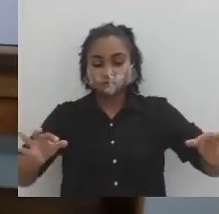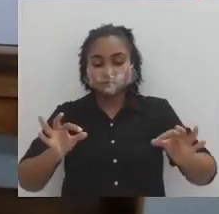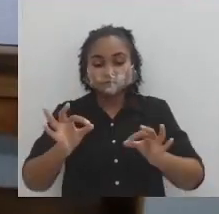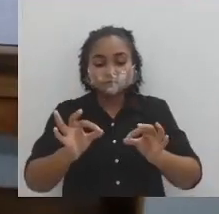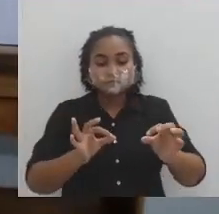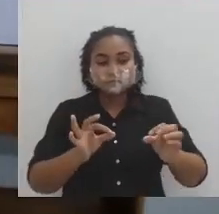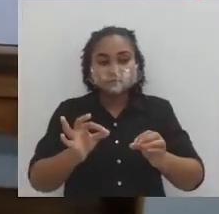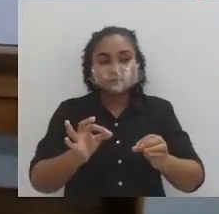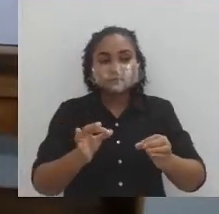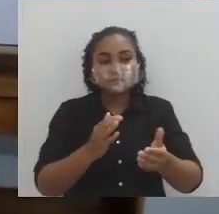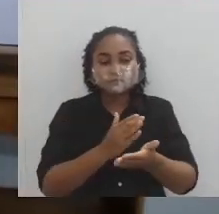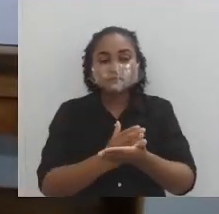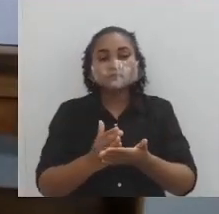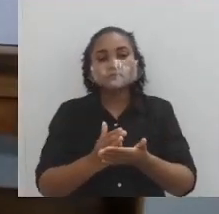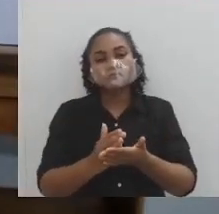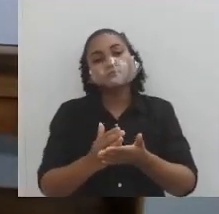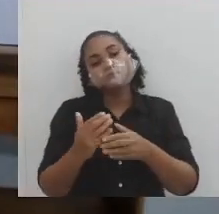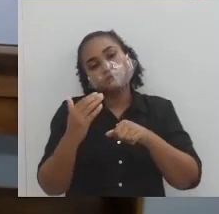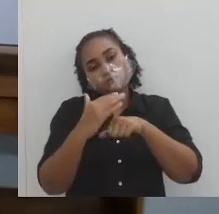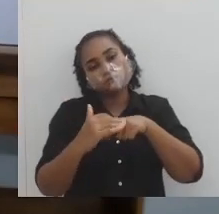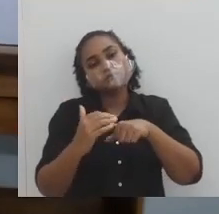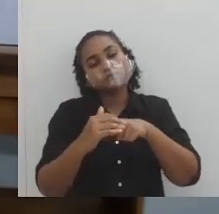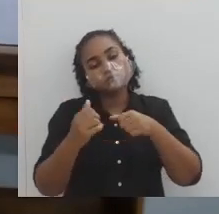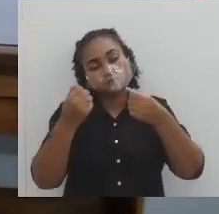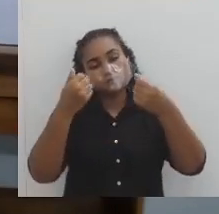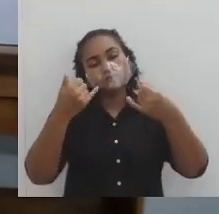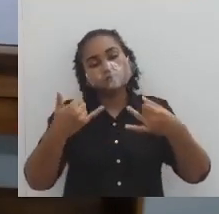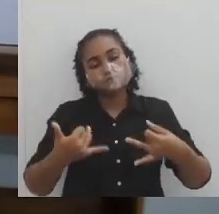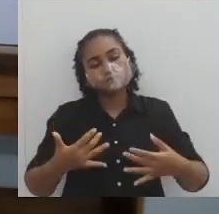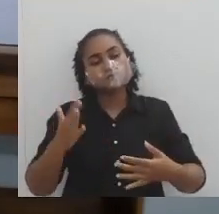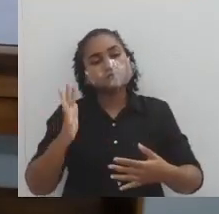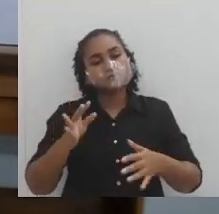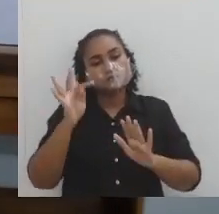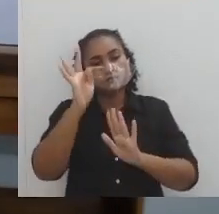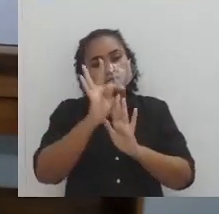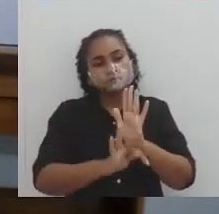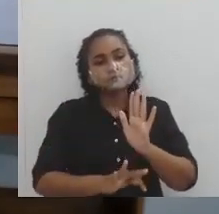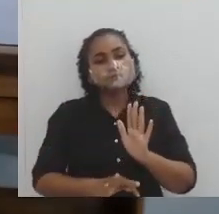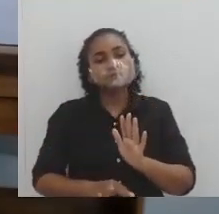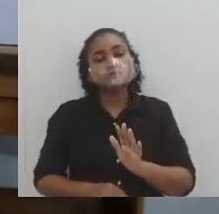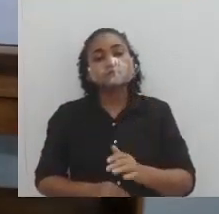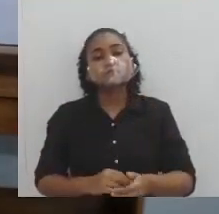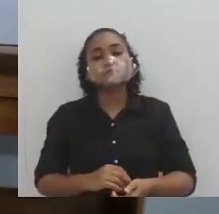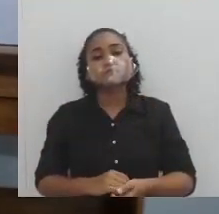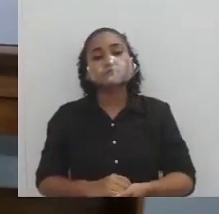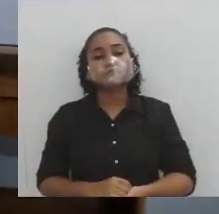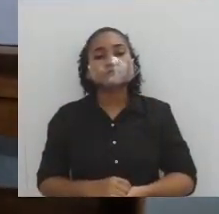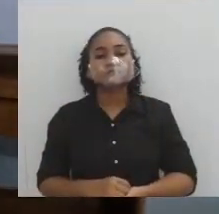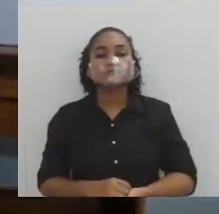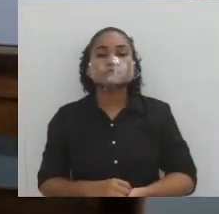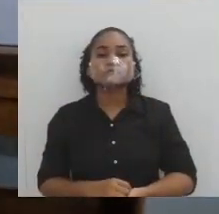jogo. Existe uma relação afetiva com esse jogo de gamão, como eu falei no texto, que